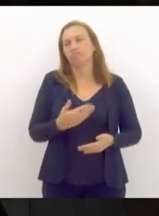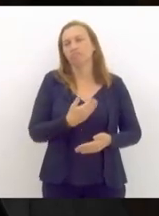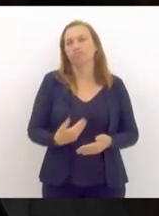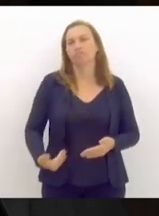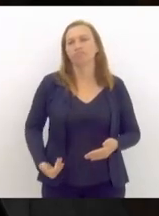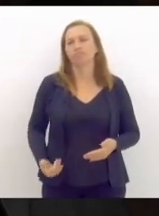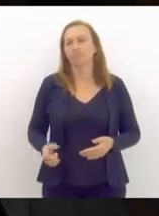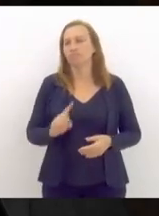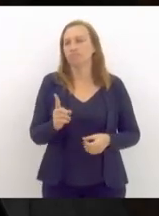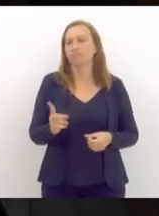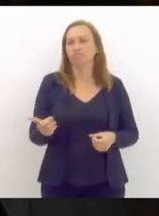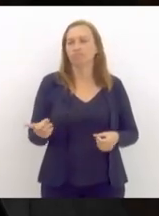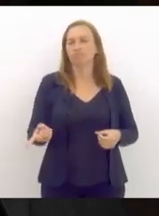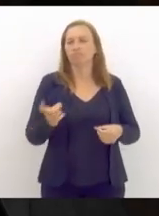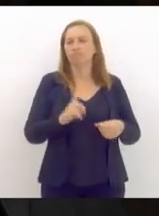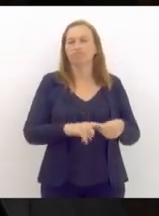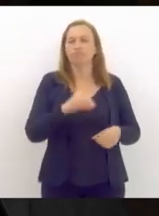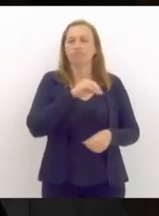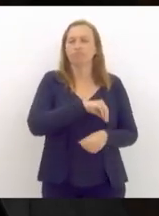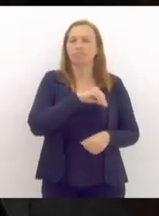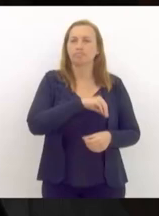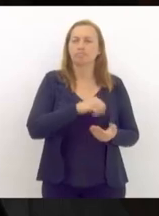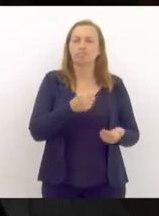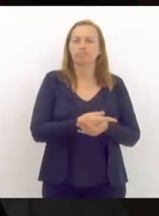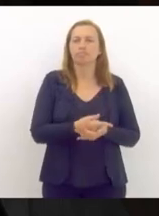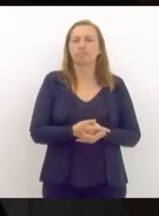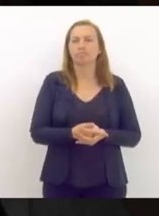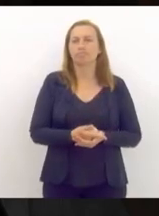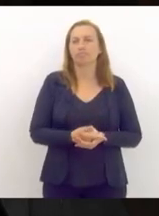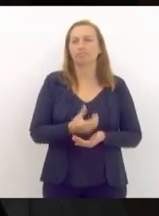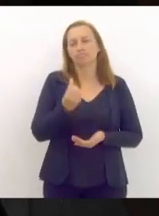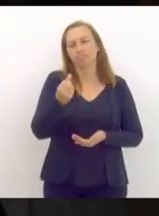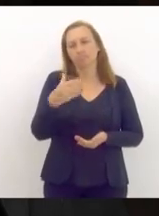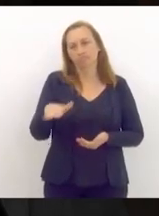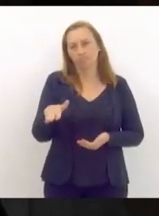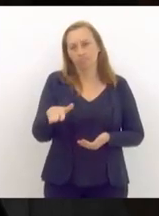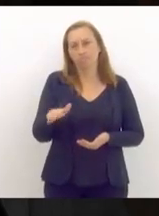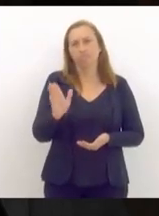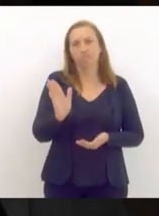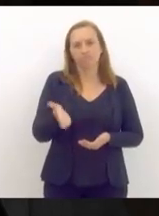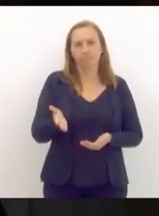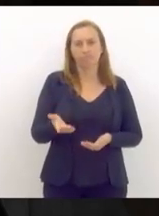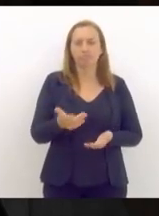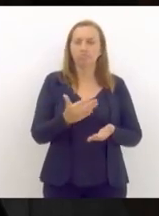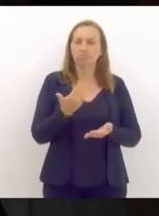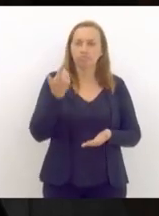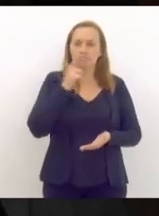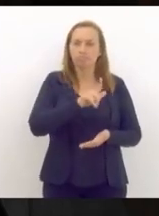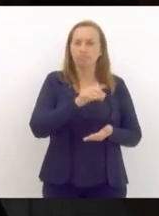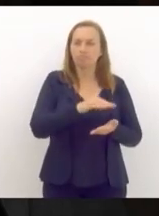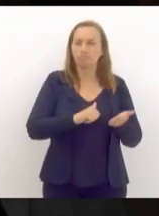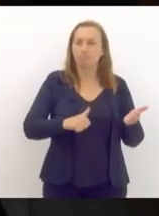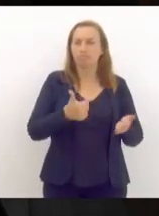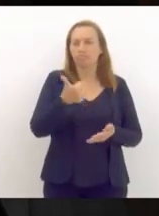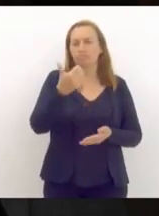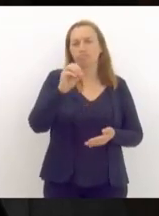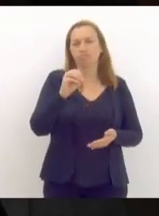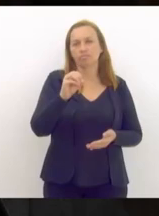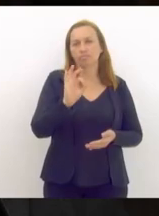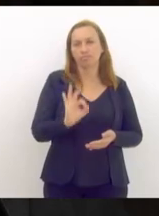a recomposição pretérita, que já estava combinada nos 6,5%. Ele conseguiu retirar